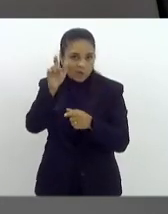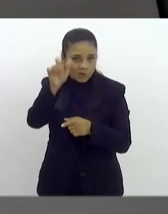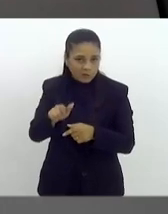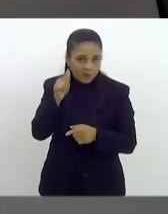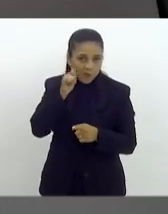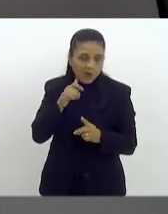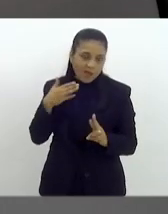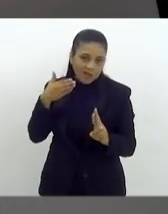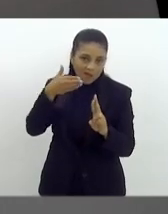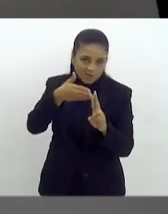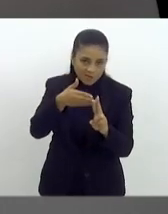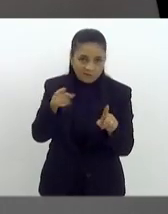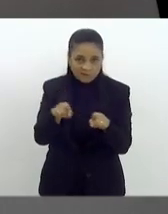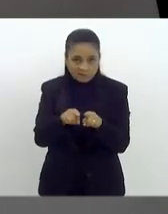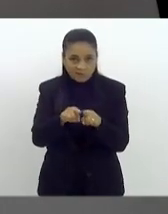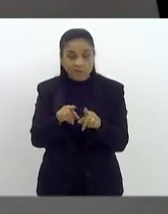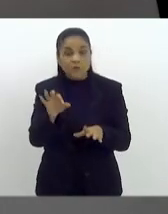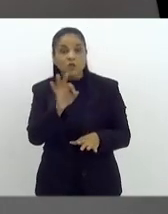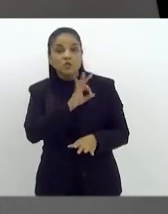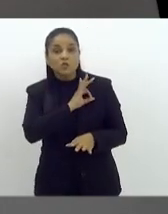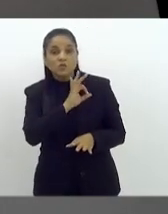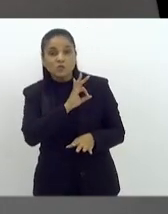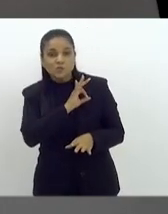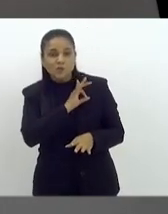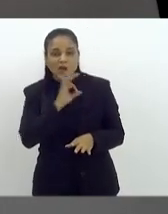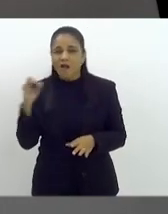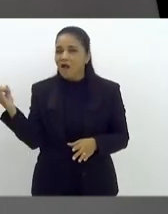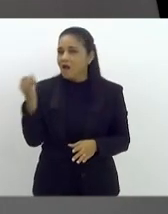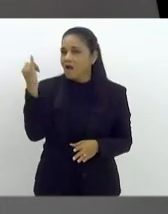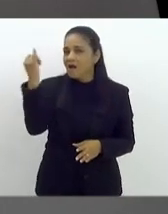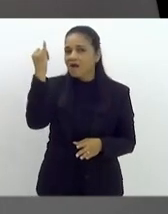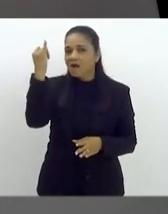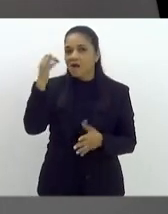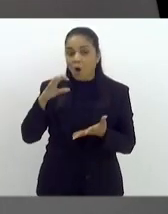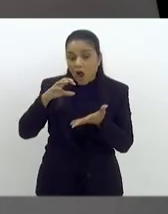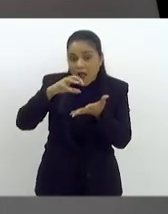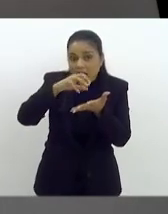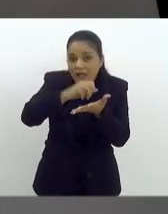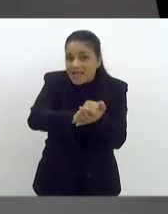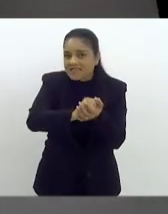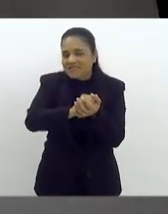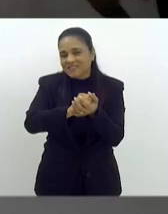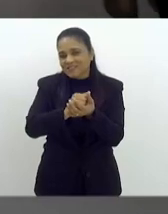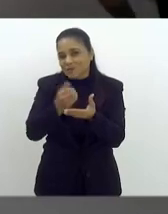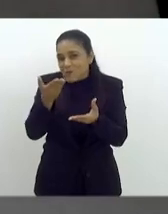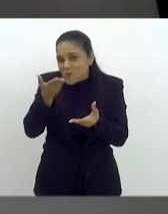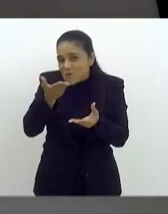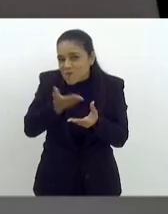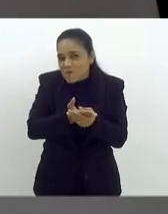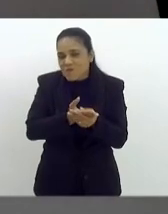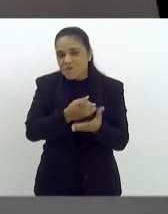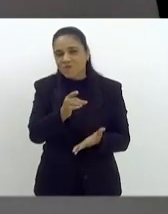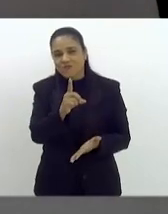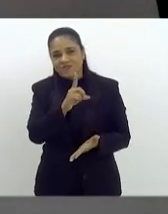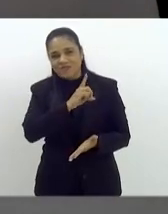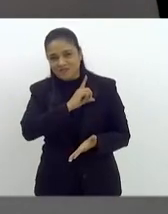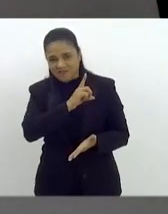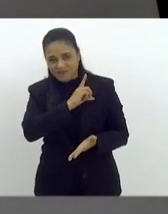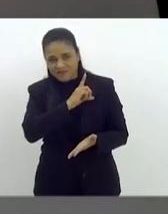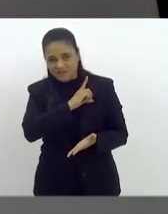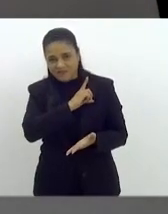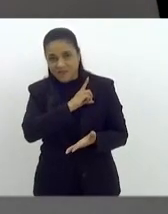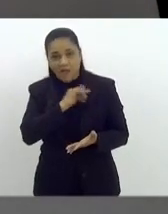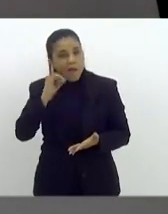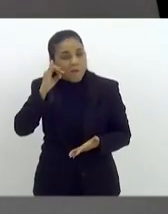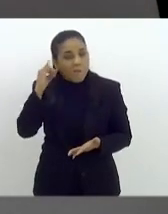referenciamento que os policiais sobre a importância do registro de ocorrência sobre a importância daqueles dados né